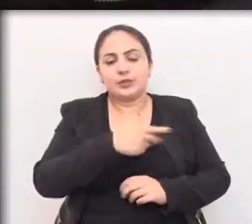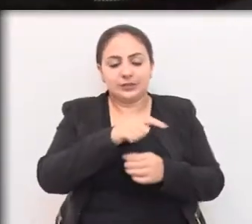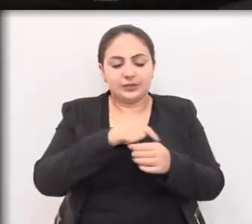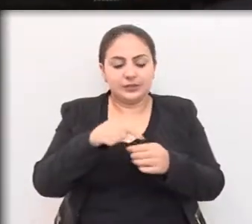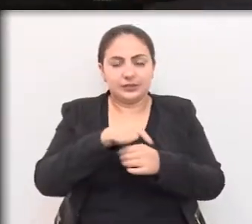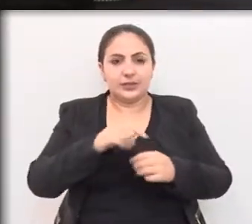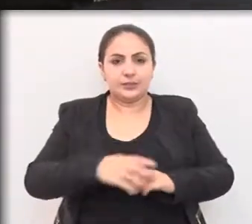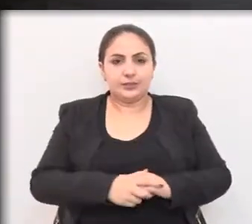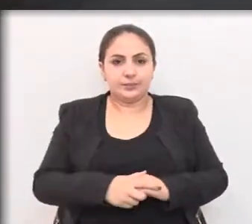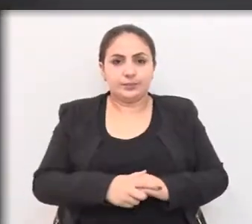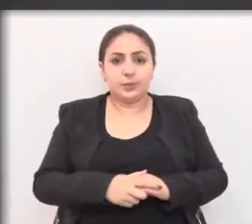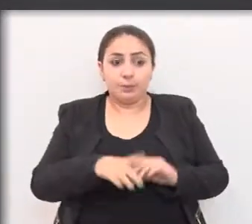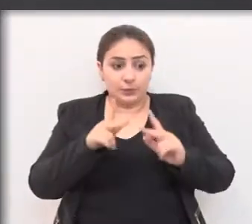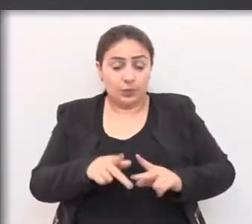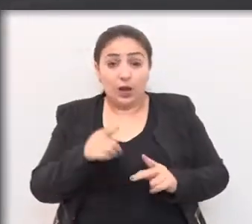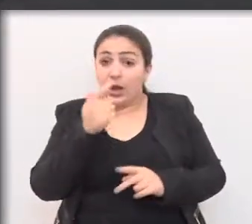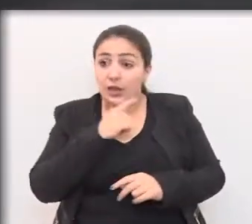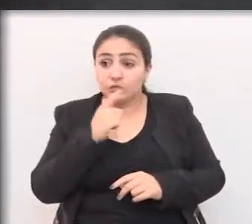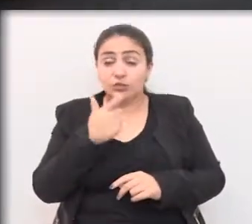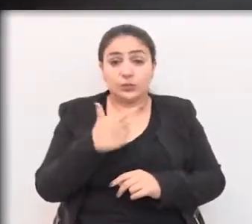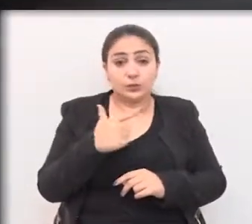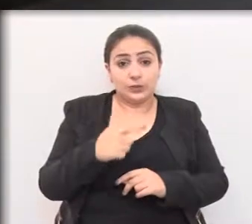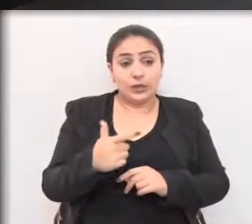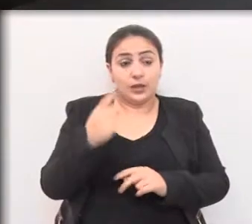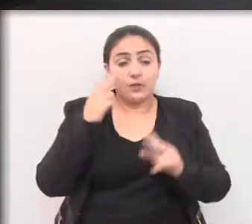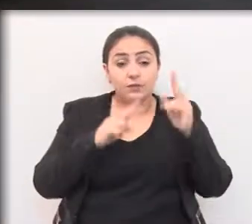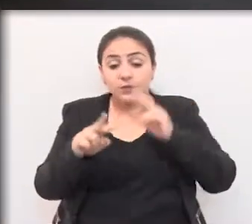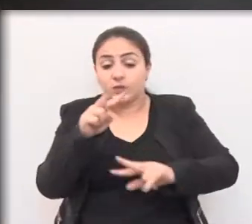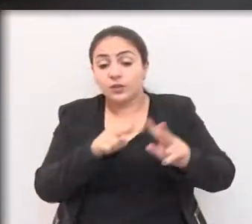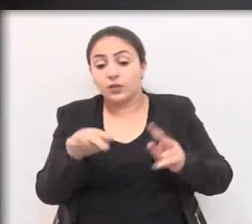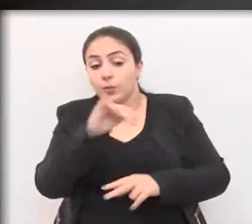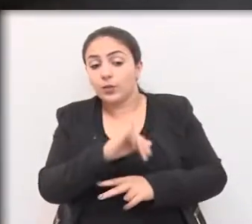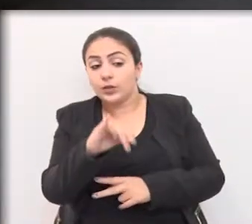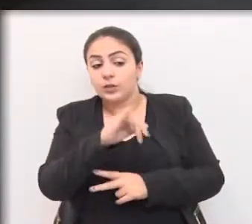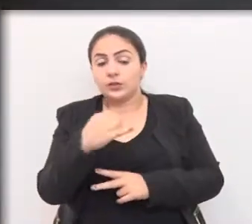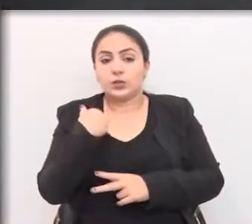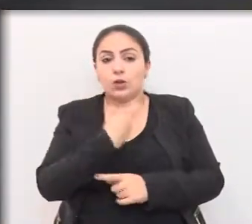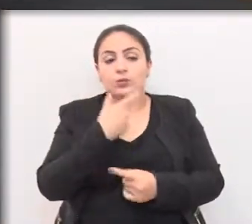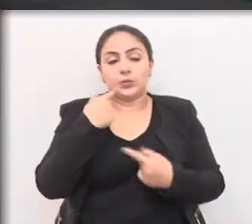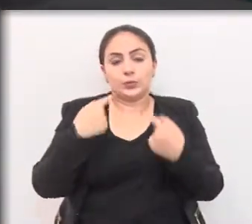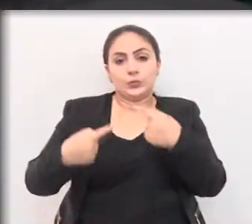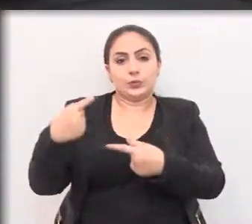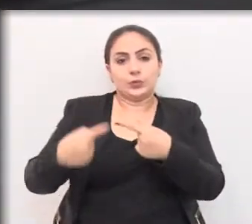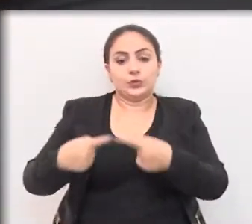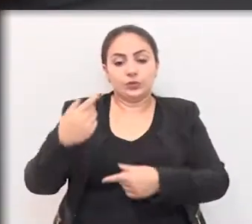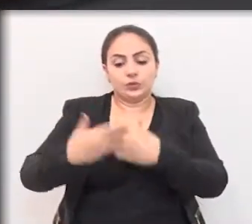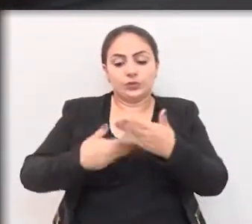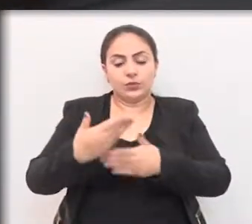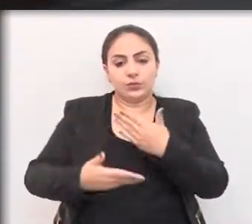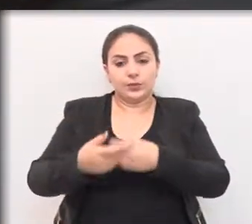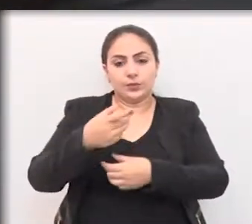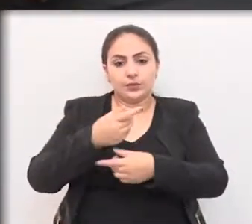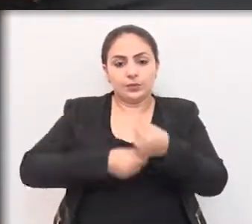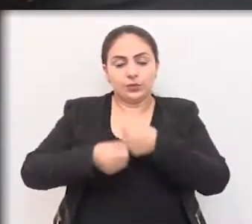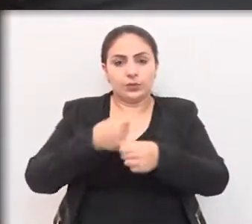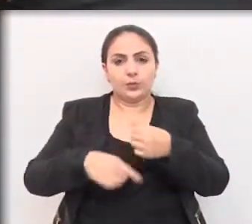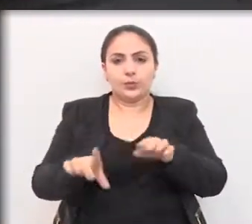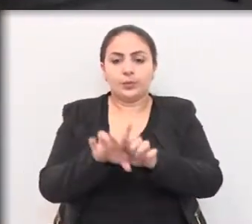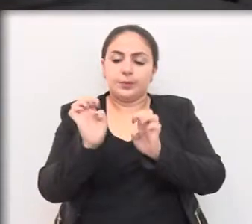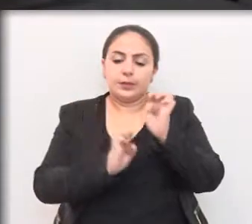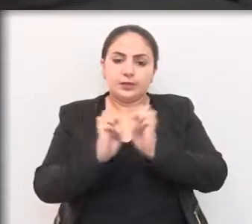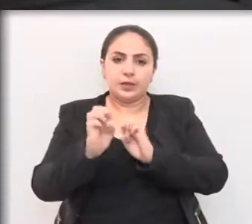cidade, porque aqui, por mais que alguns achem e não tenham esta visão desta importância, aqui nós estamos discutindo o desenvolvimento econômico